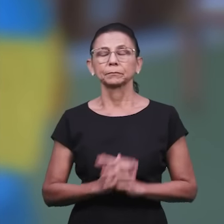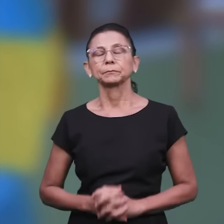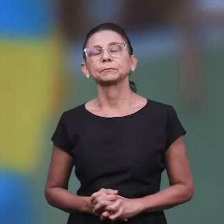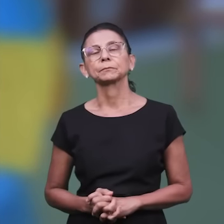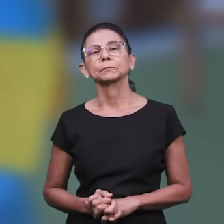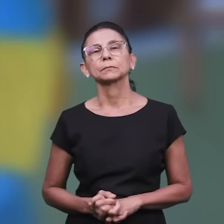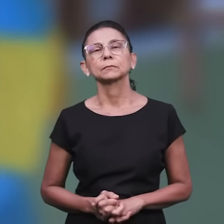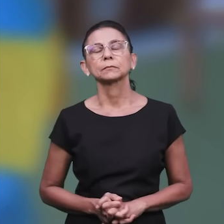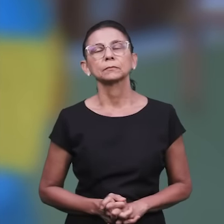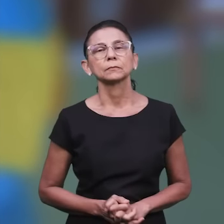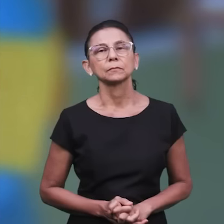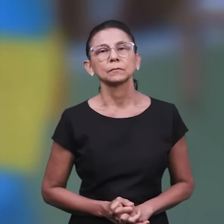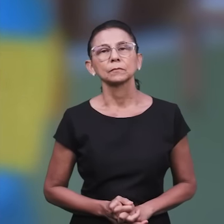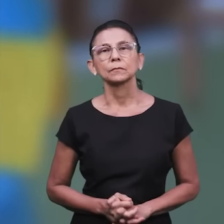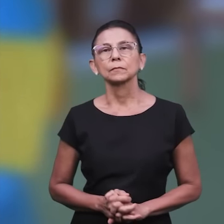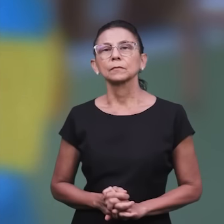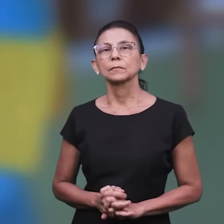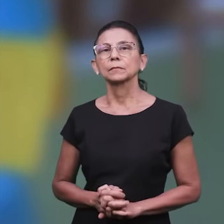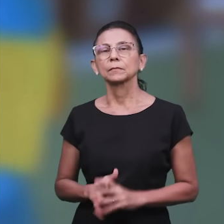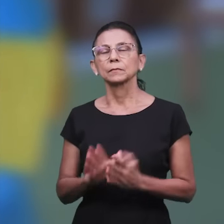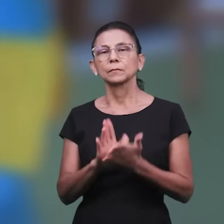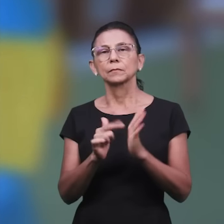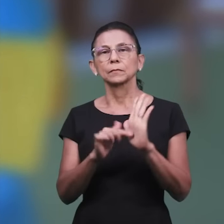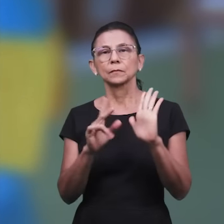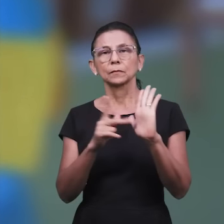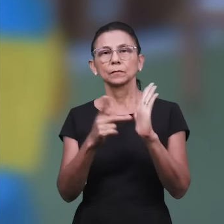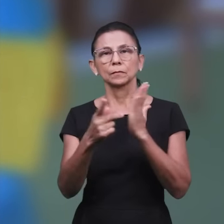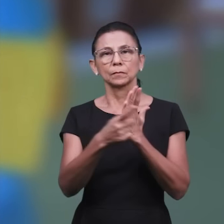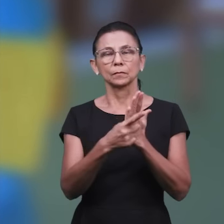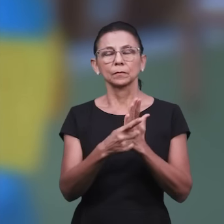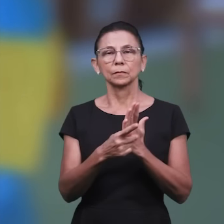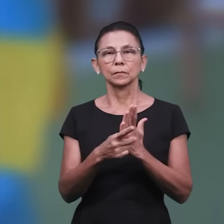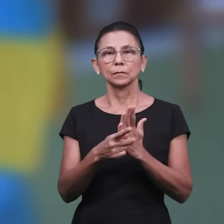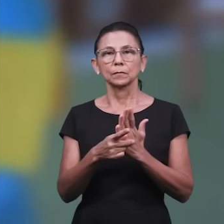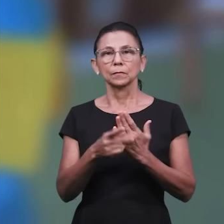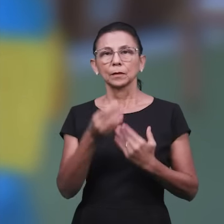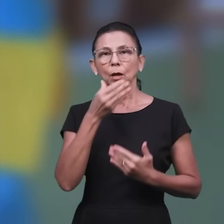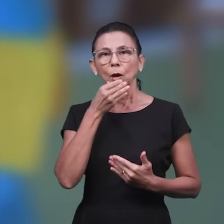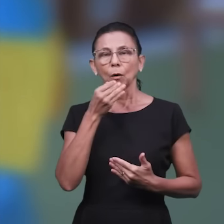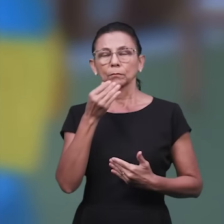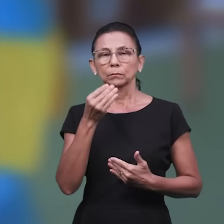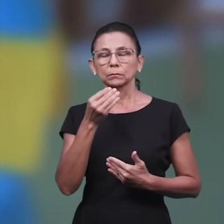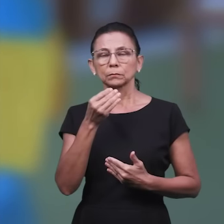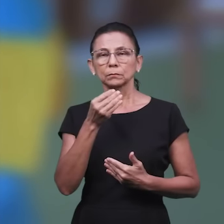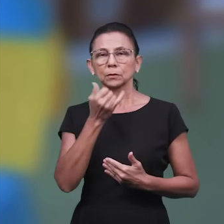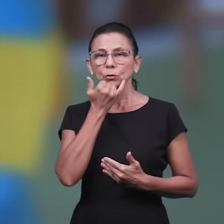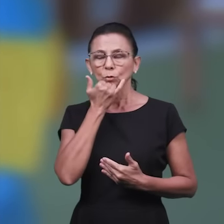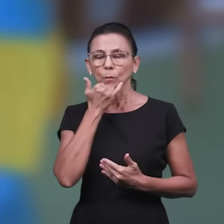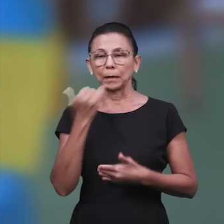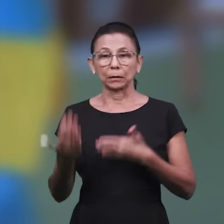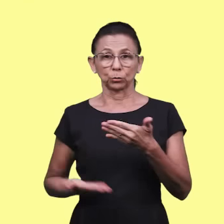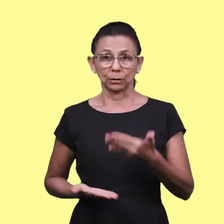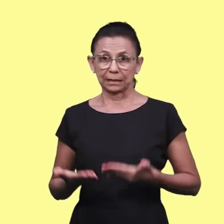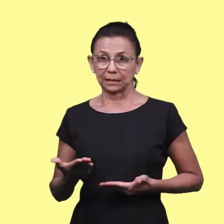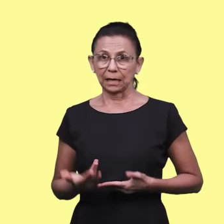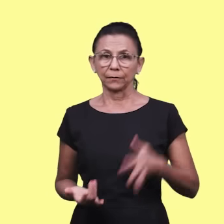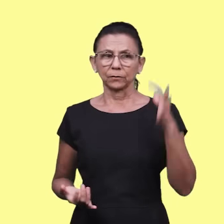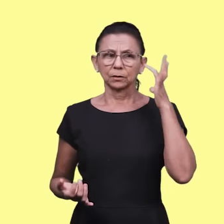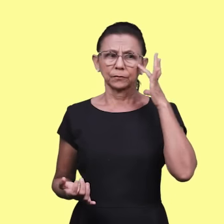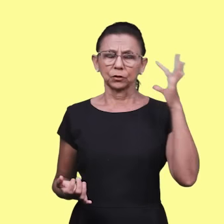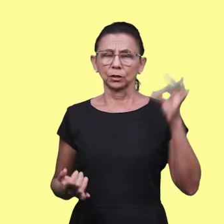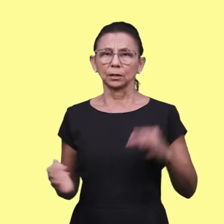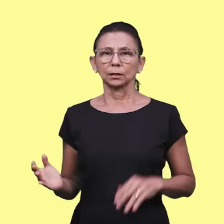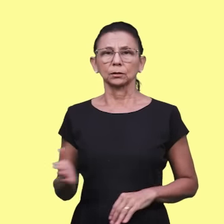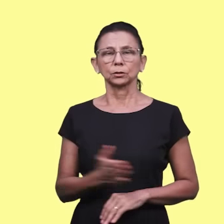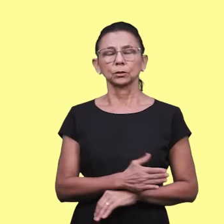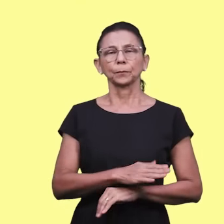conta uma parábola do servo vigilante. Nela, um senhor de uma casa